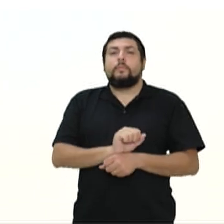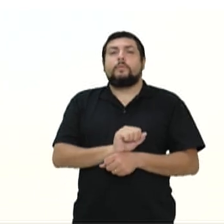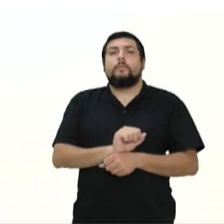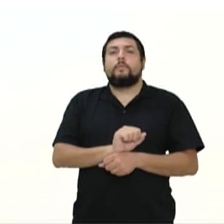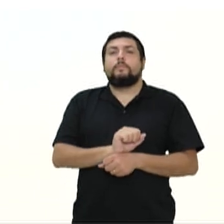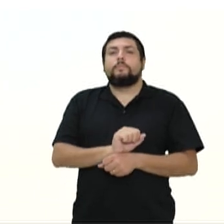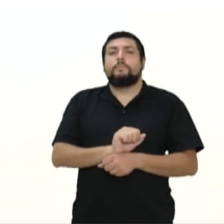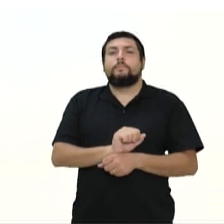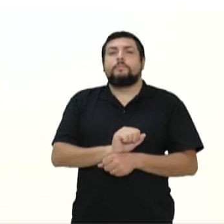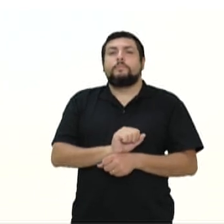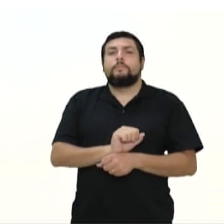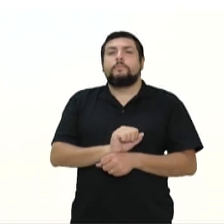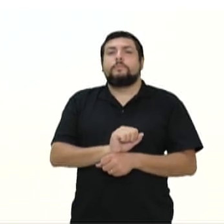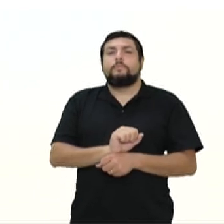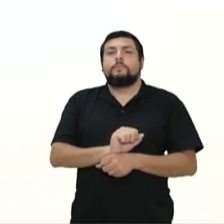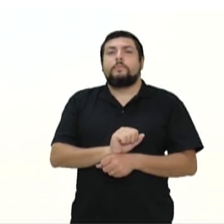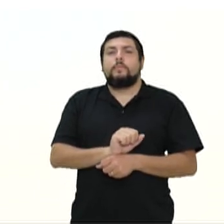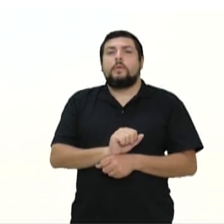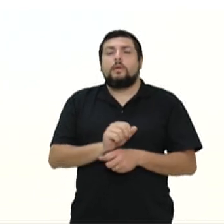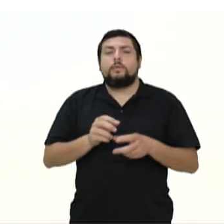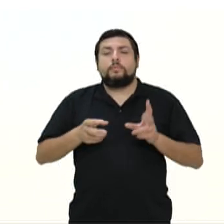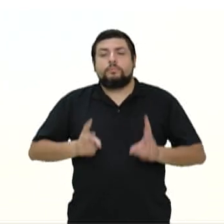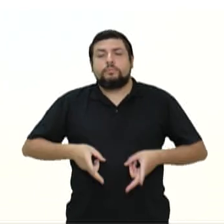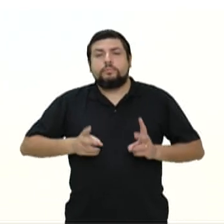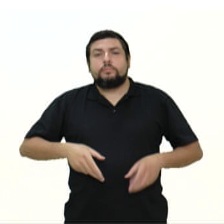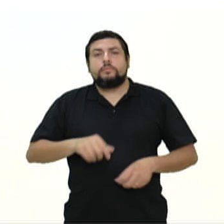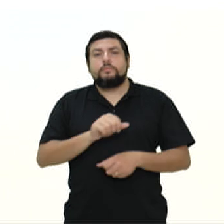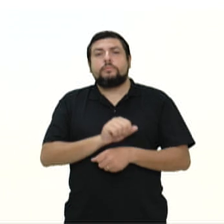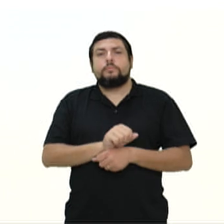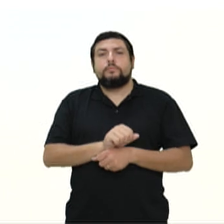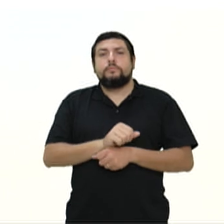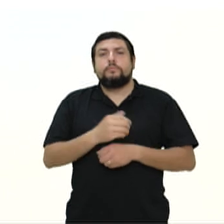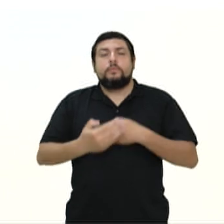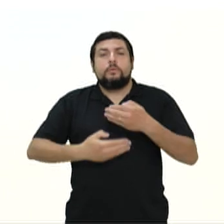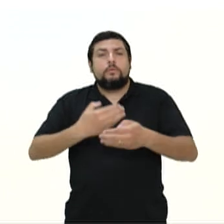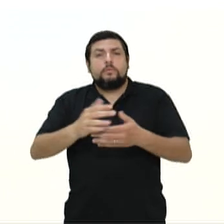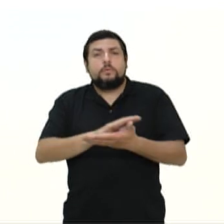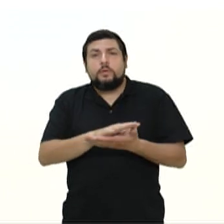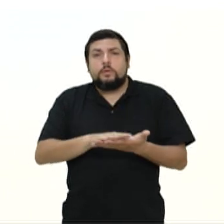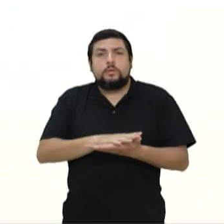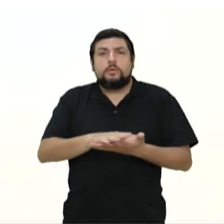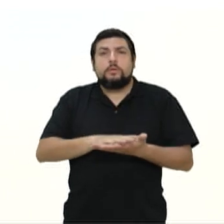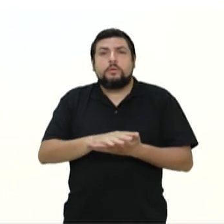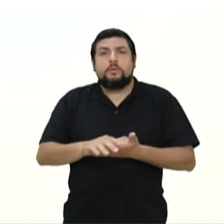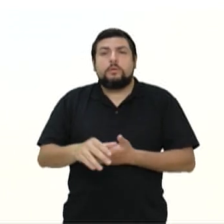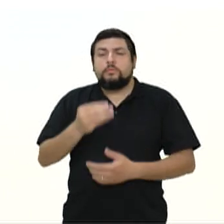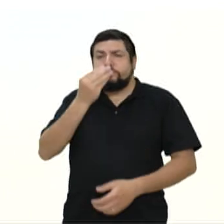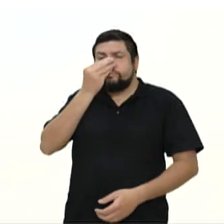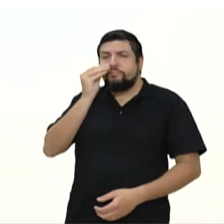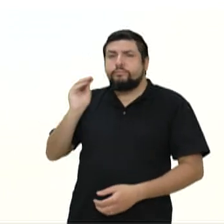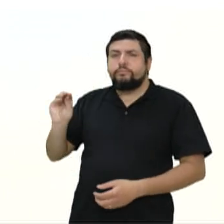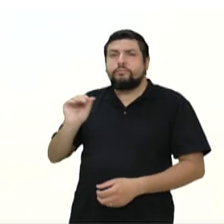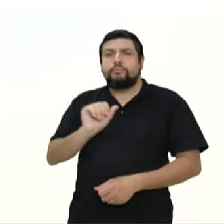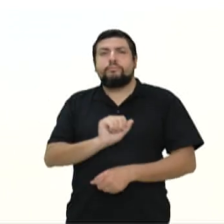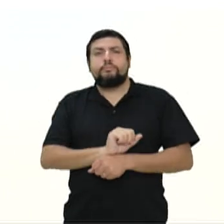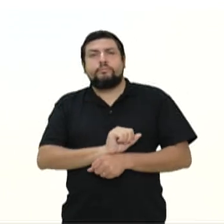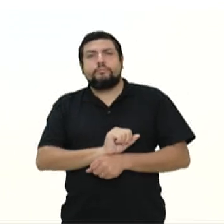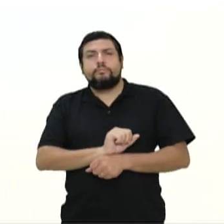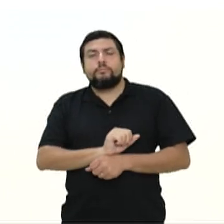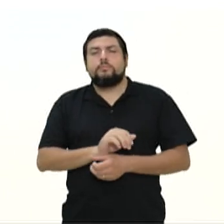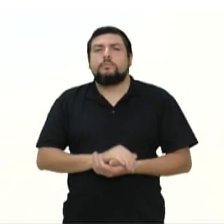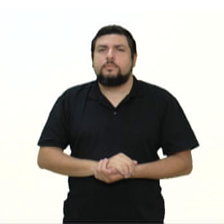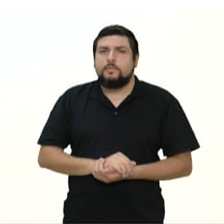parado, estagnado, né? Não ter evolução, não é mesmo? Então, a resposta, se